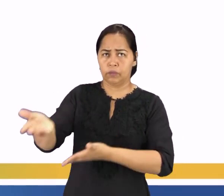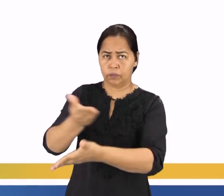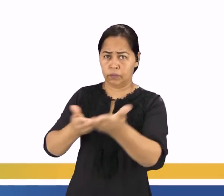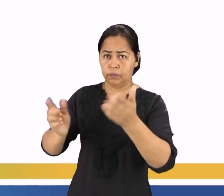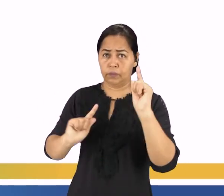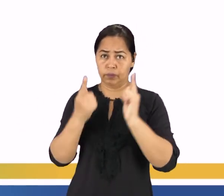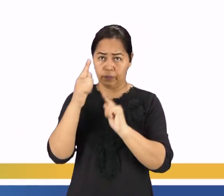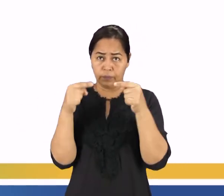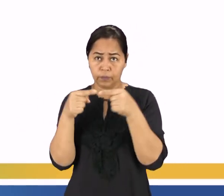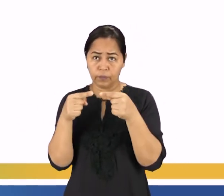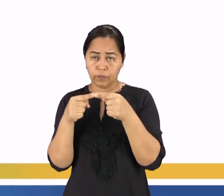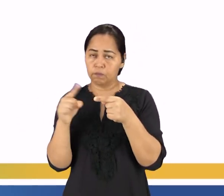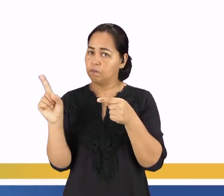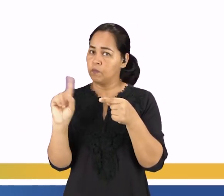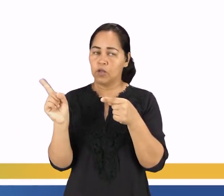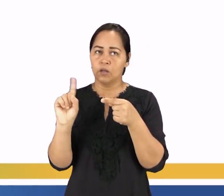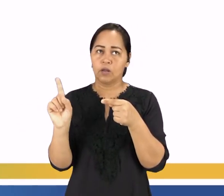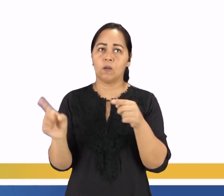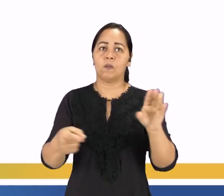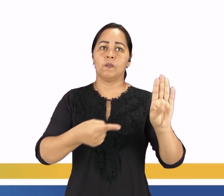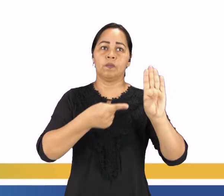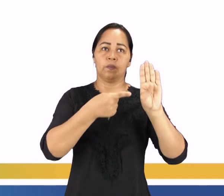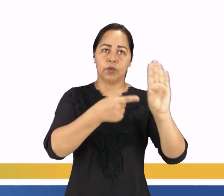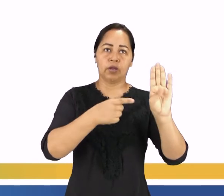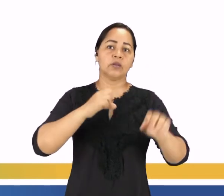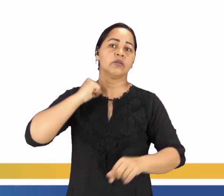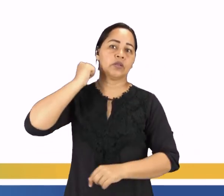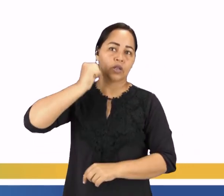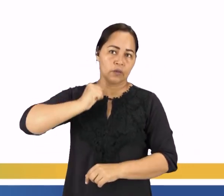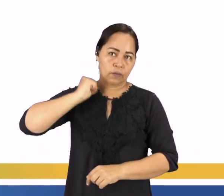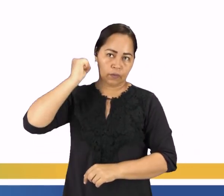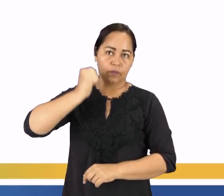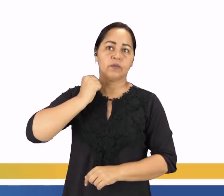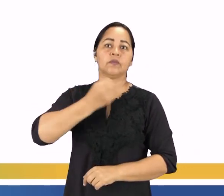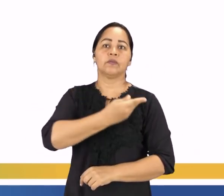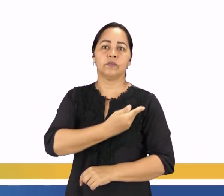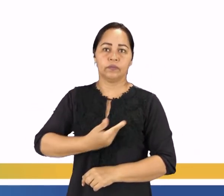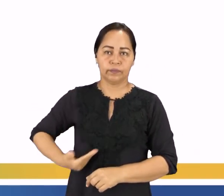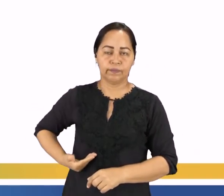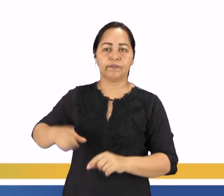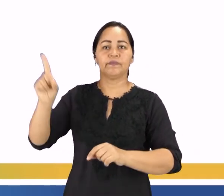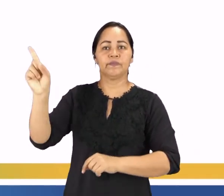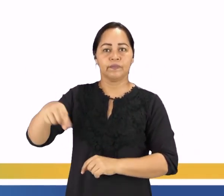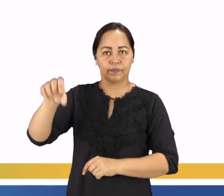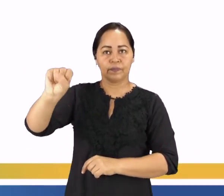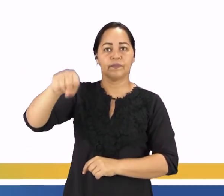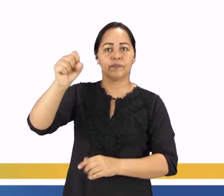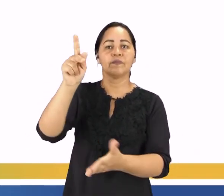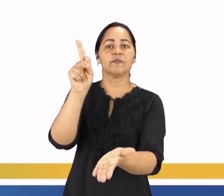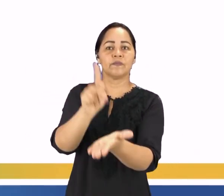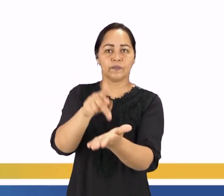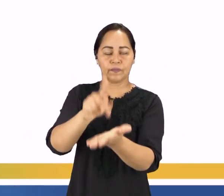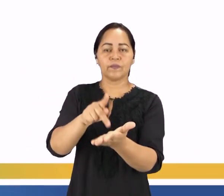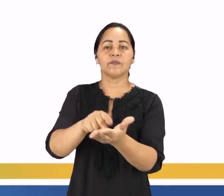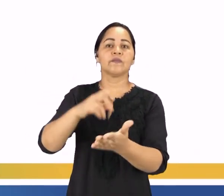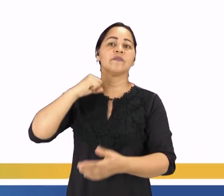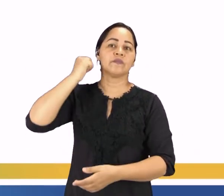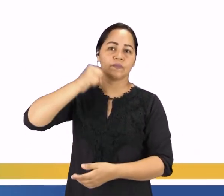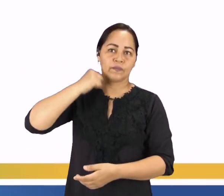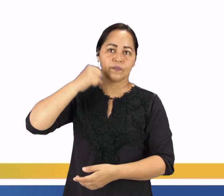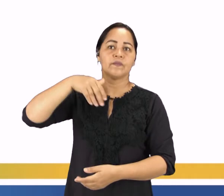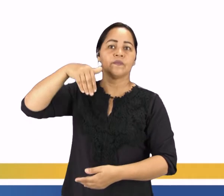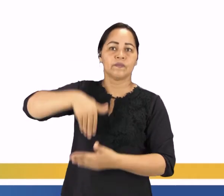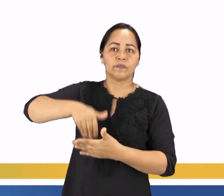puestos. Letra B. Senador de la República. Sí, verdadero. Fue senador de la